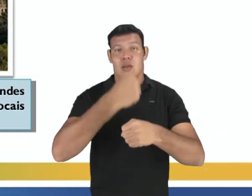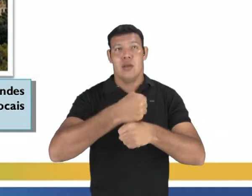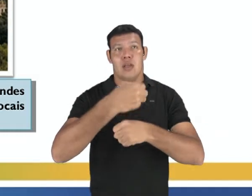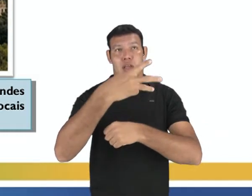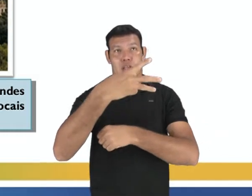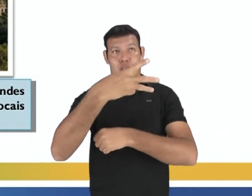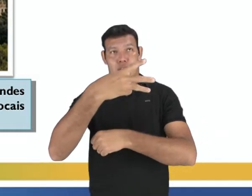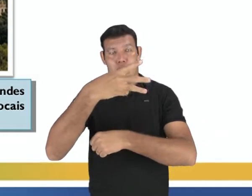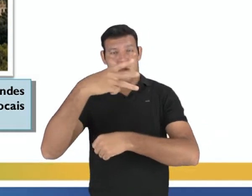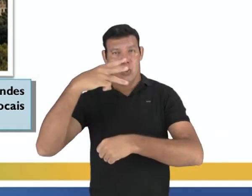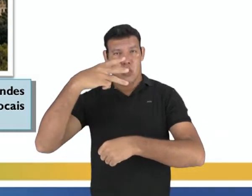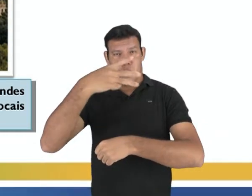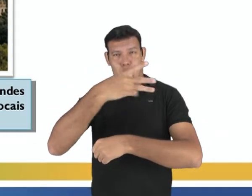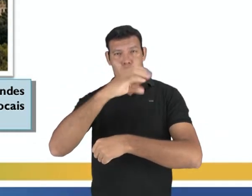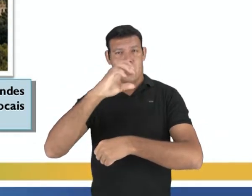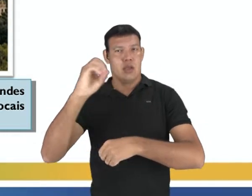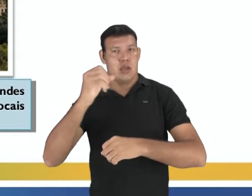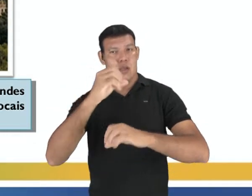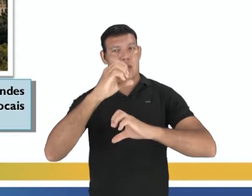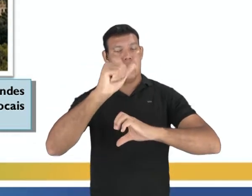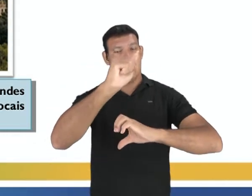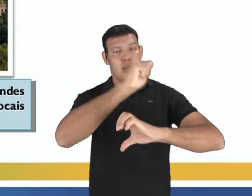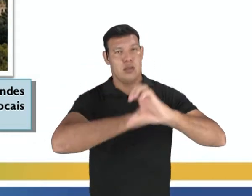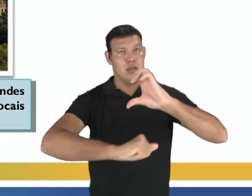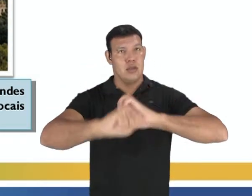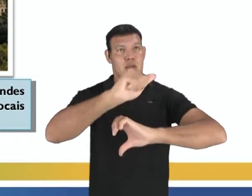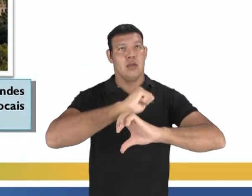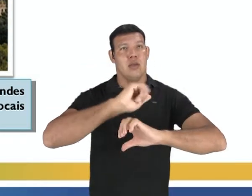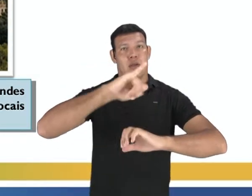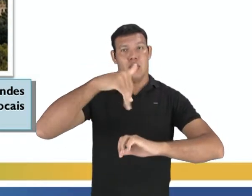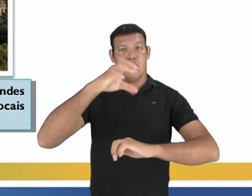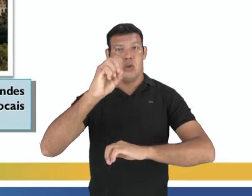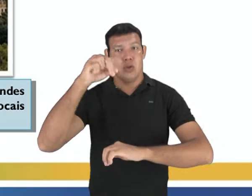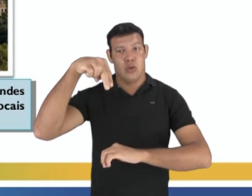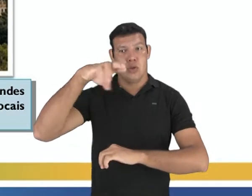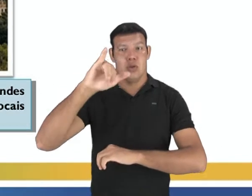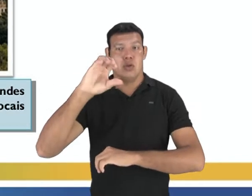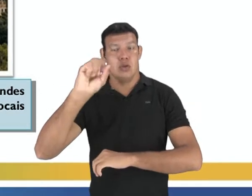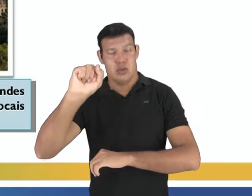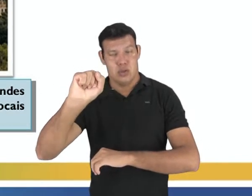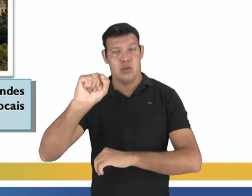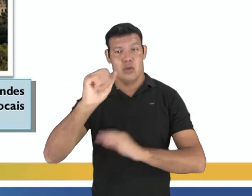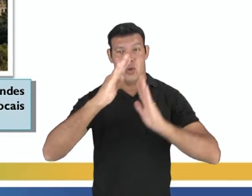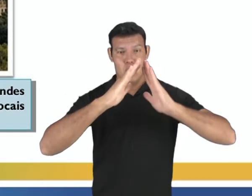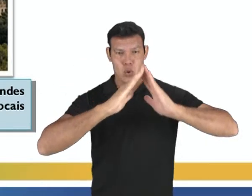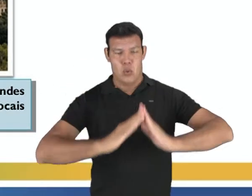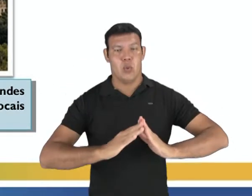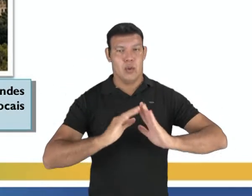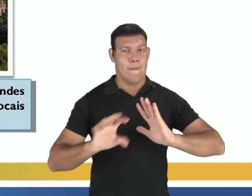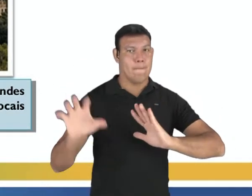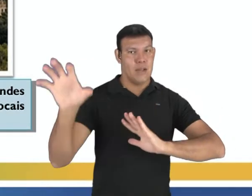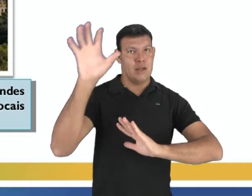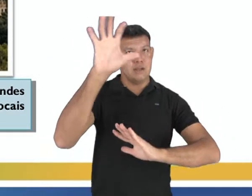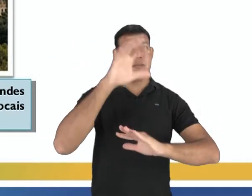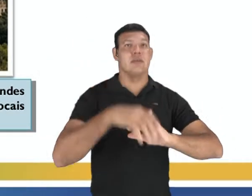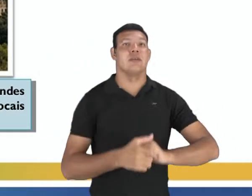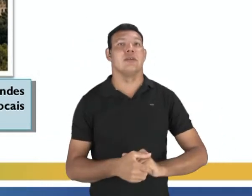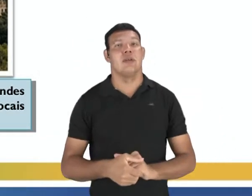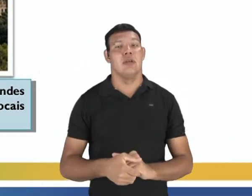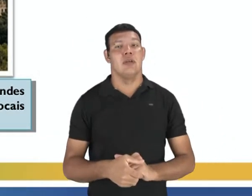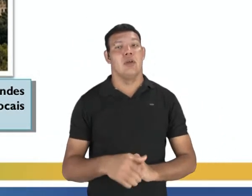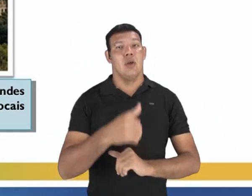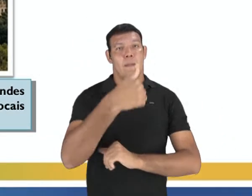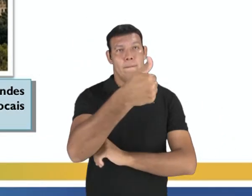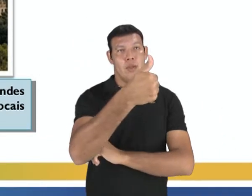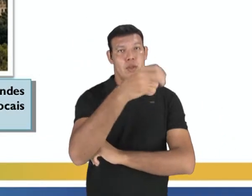Cristo, por alguns povos, né, como os jônios, aí que vão habitar a região. Depois a gente vai ter 1.580